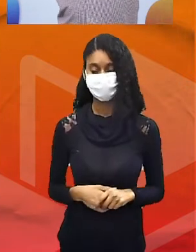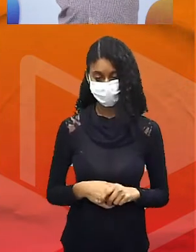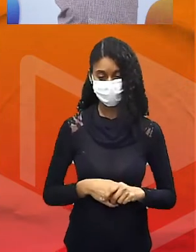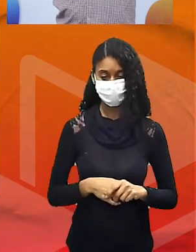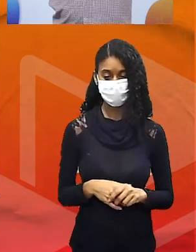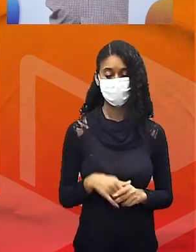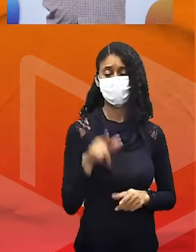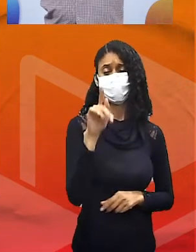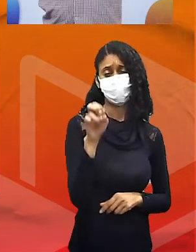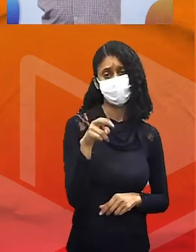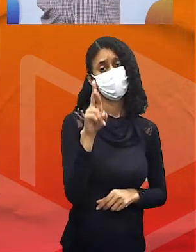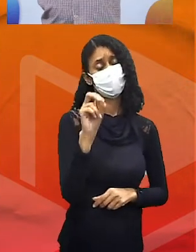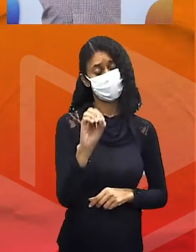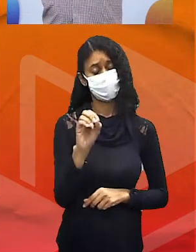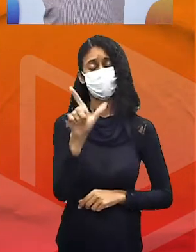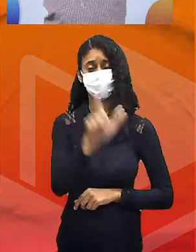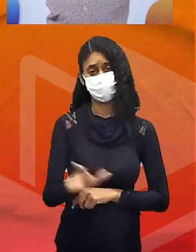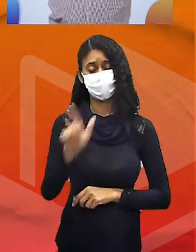gênero literário,